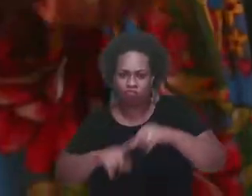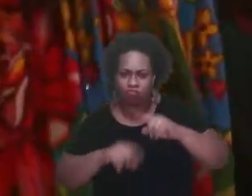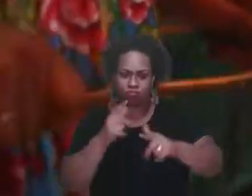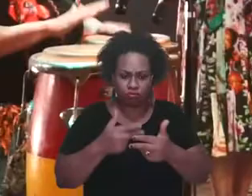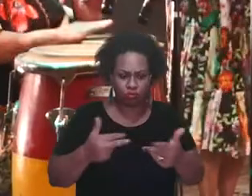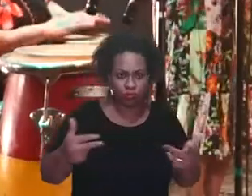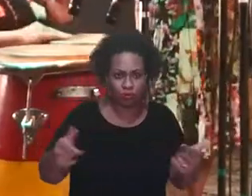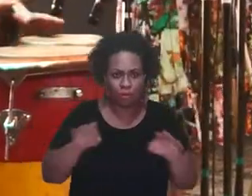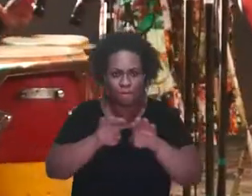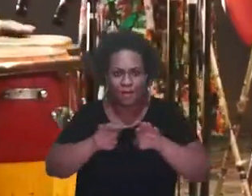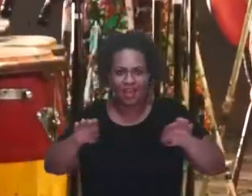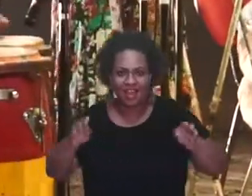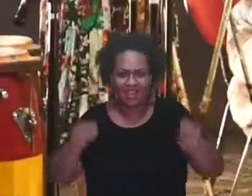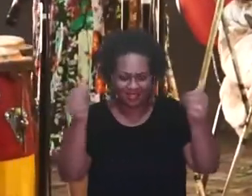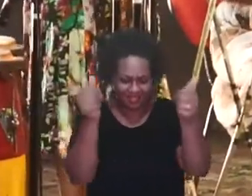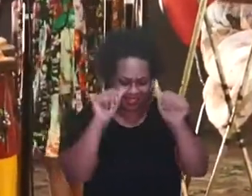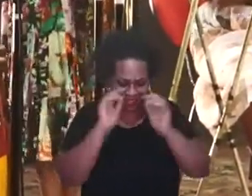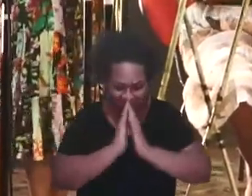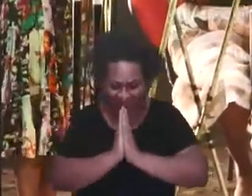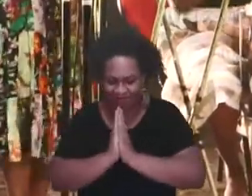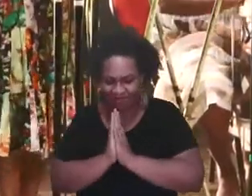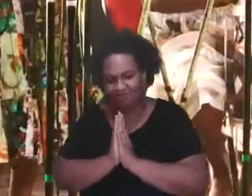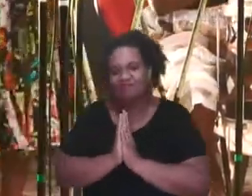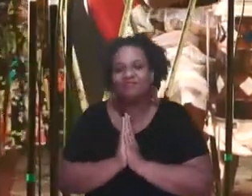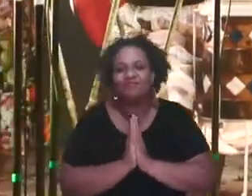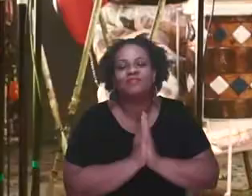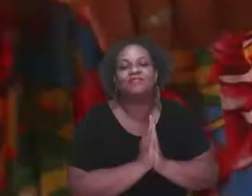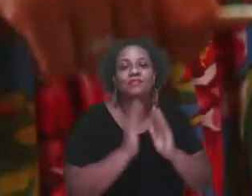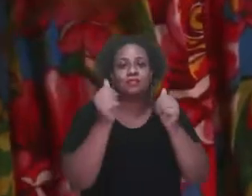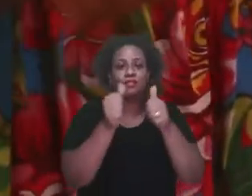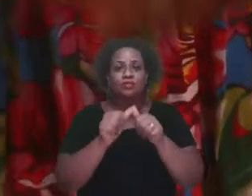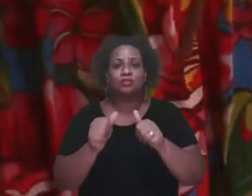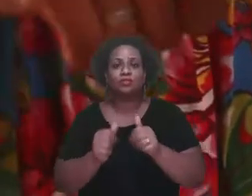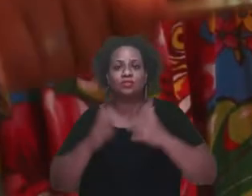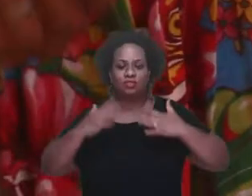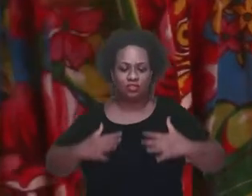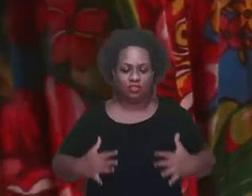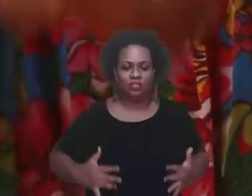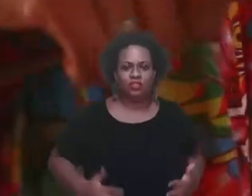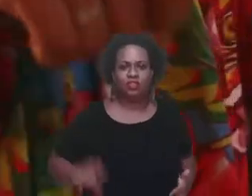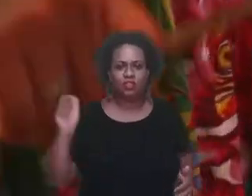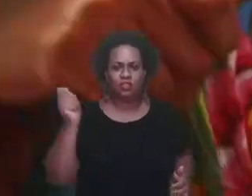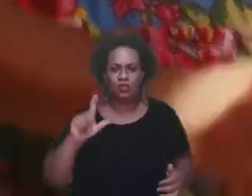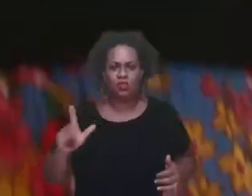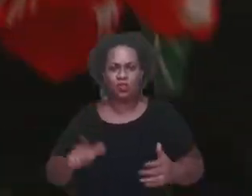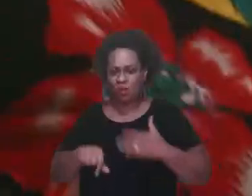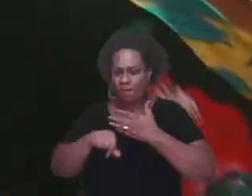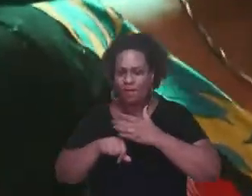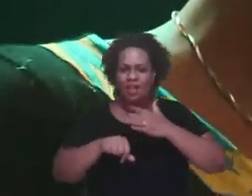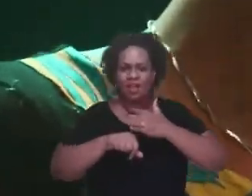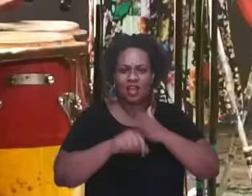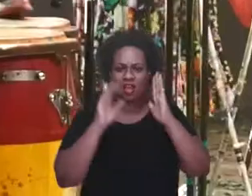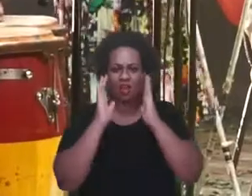eu vou fazer uma mesinha para botar nossa senhora só tem olha a gente está dentro e pronto você vai vir para o teu manto a gente